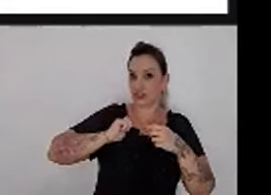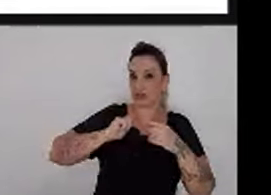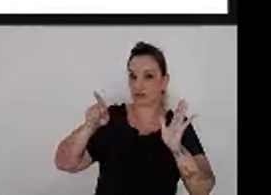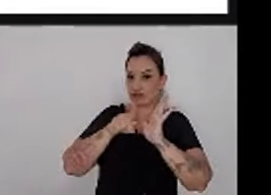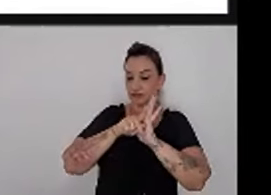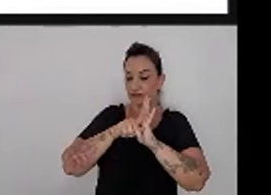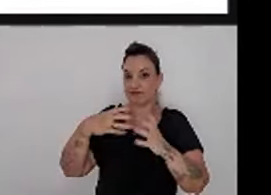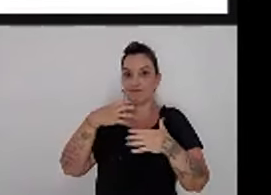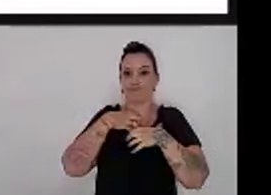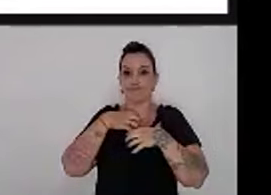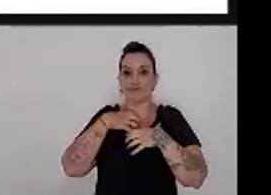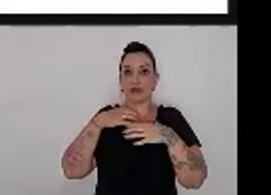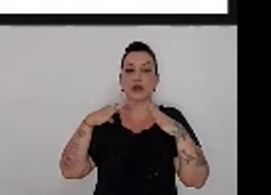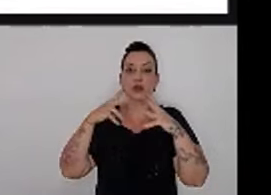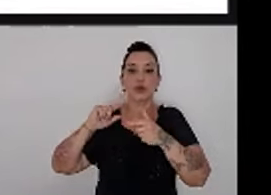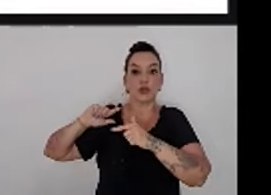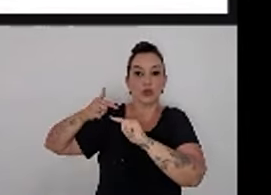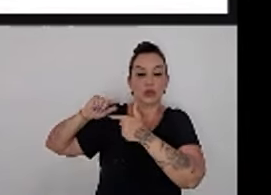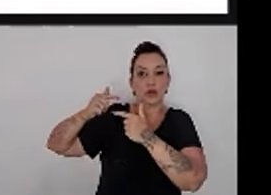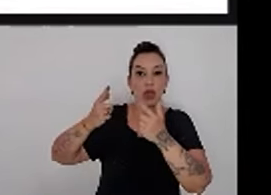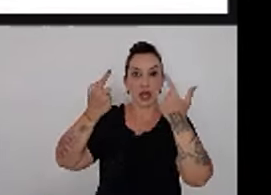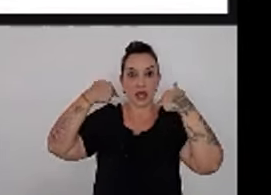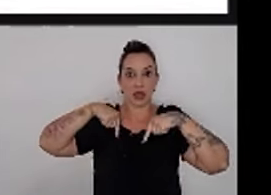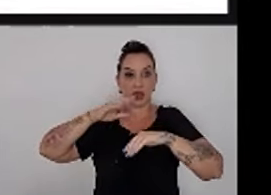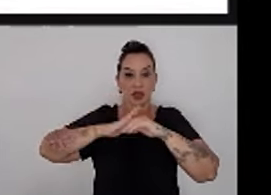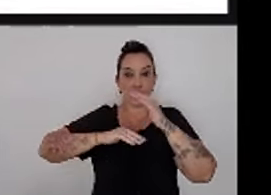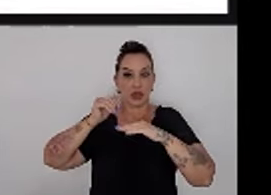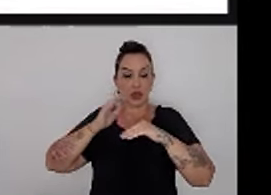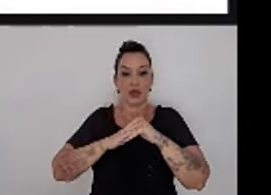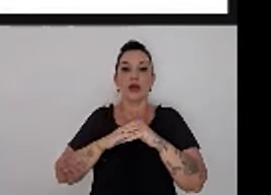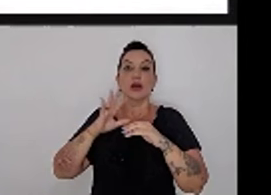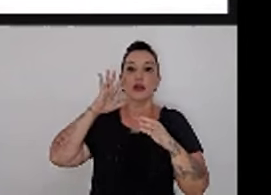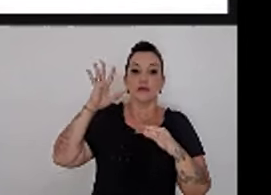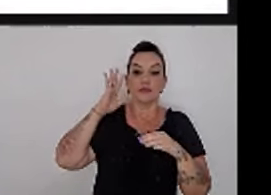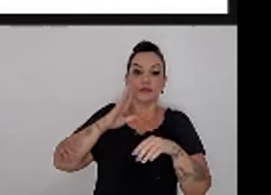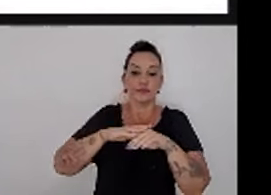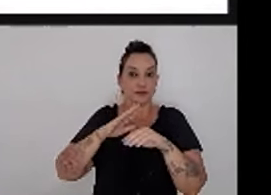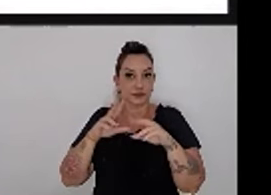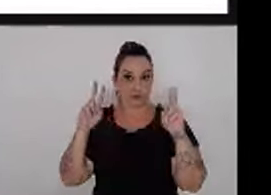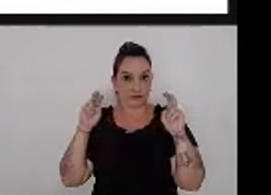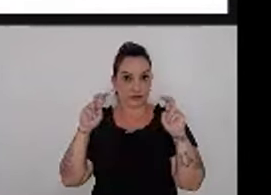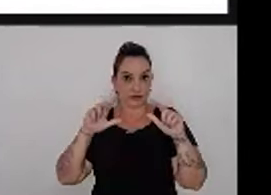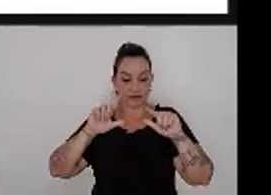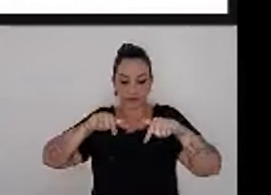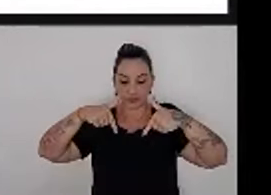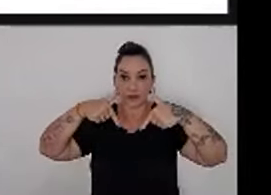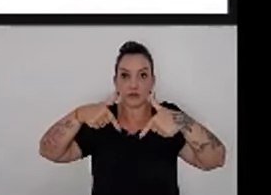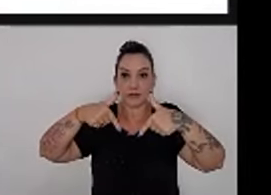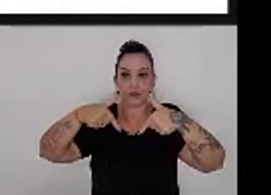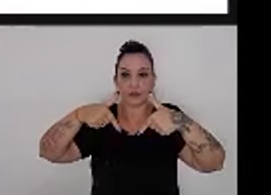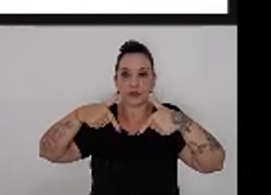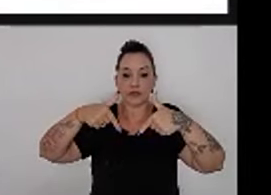e o impacto que elas geraram sobre toda uma geração de antropólogos. As reflexões que ele fez sobre as